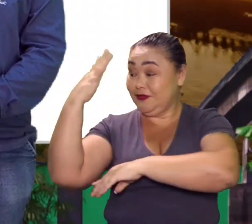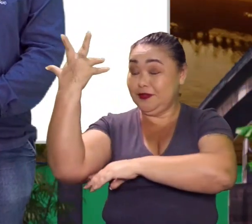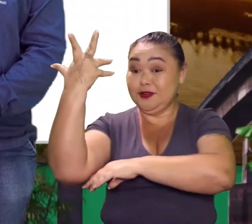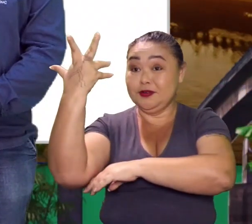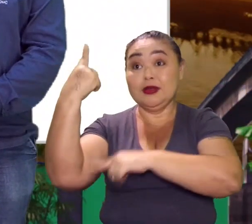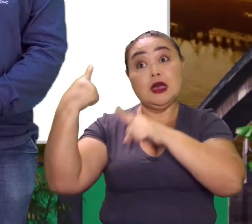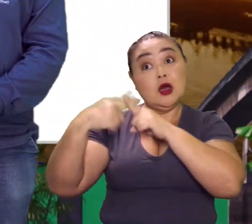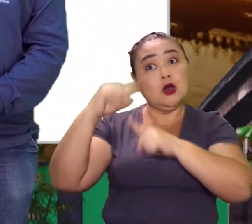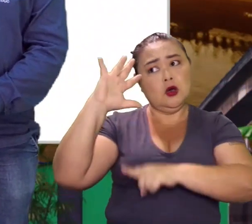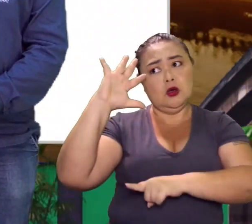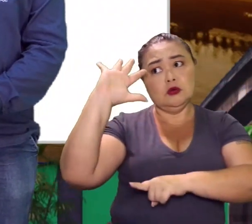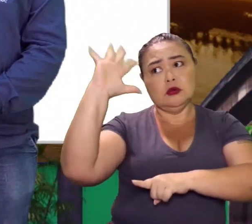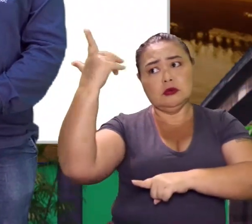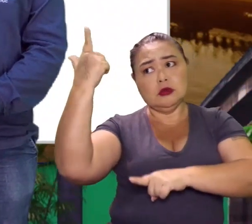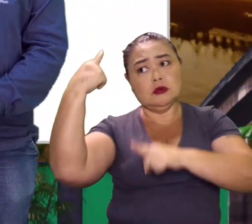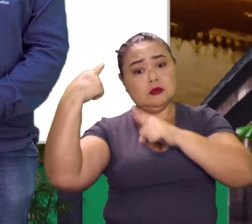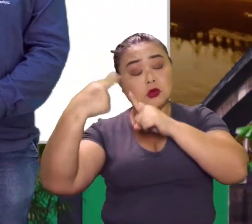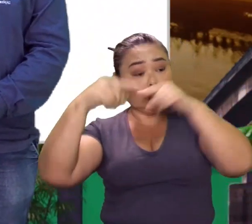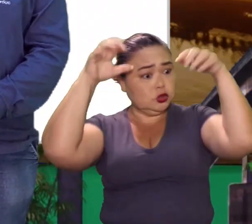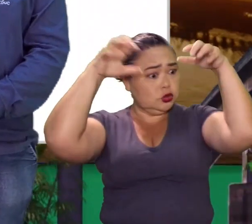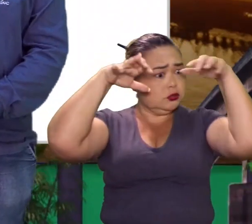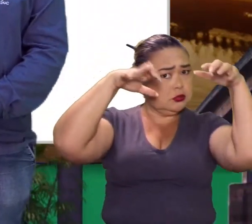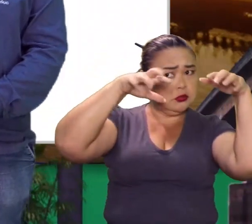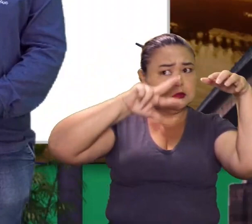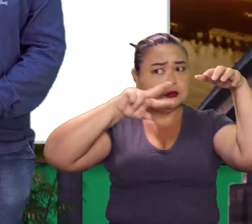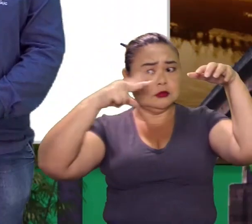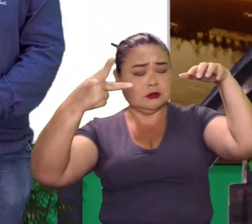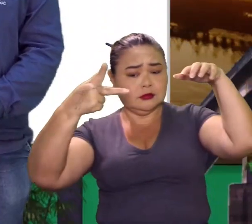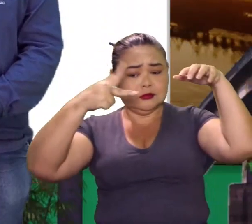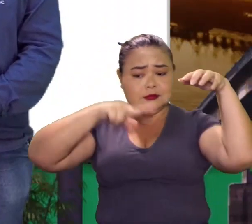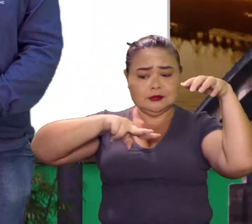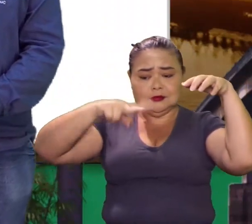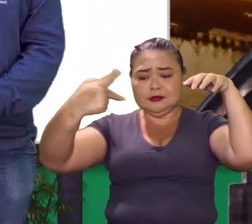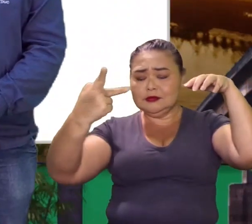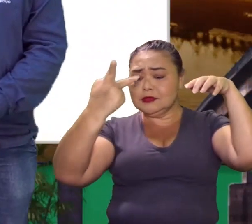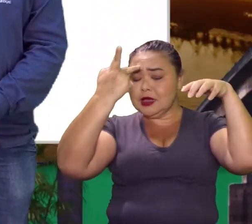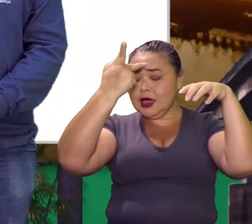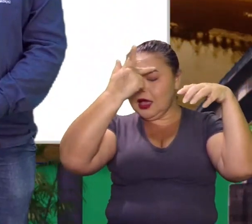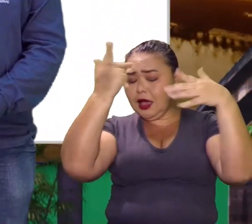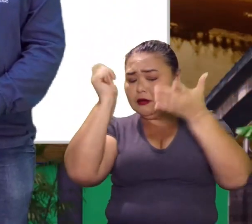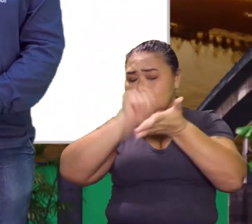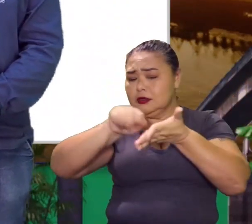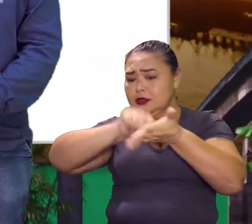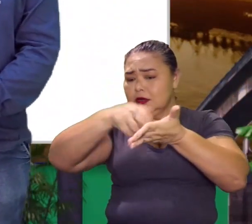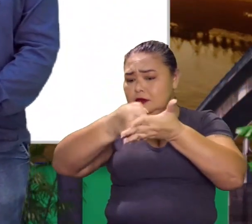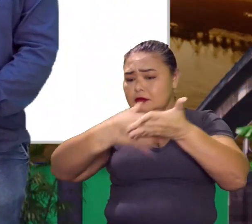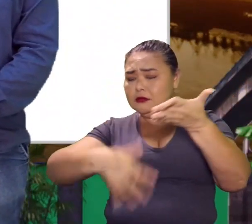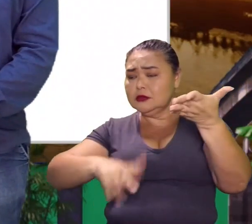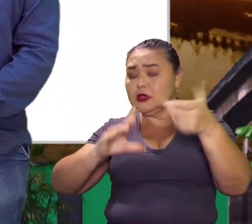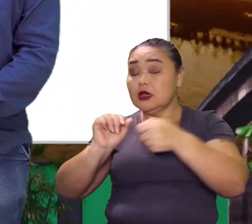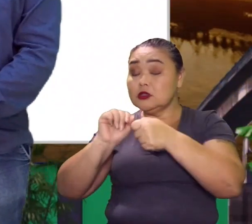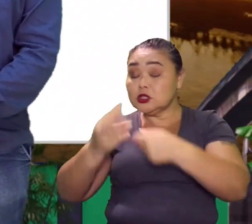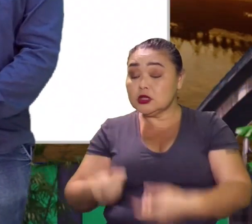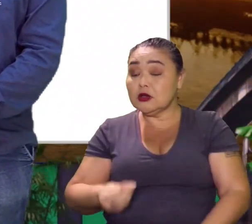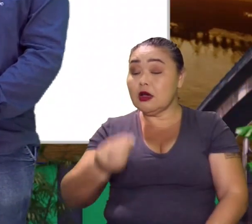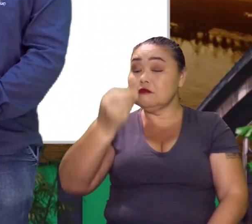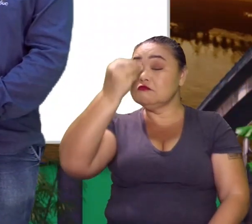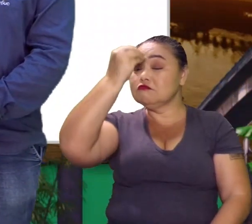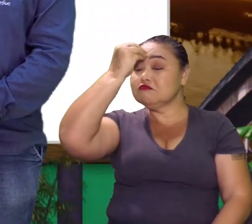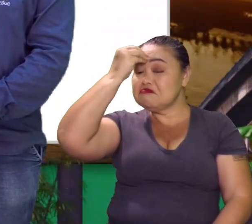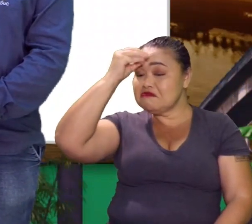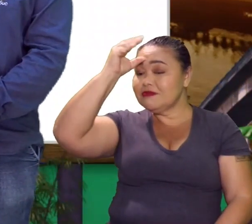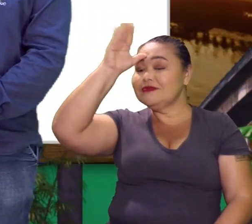Ou tem floresta porque chove muito? Olha só, aí a pessoa tinha que discorrer sobre isso, tinha que ter conhecimento biológico e